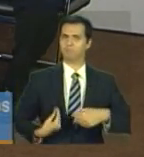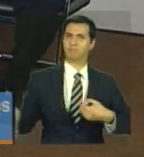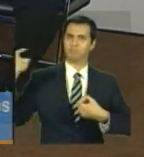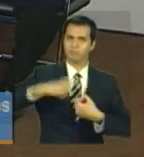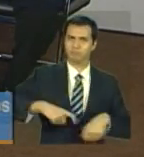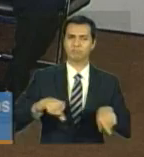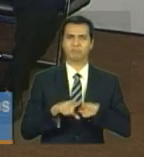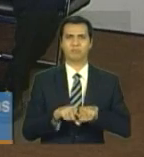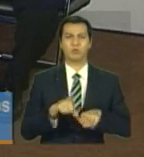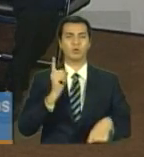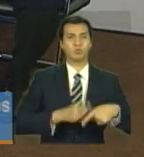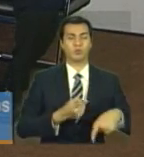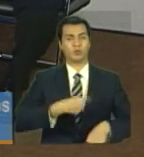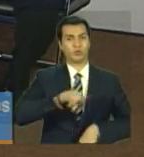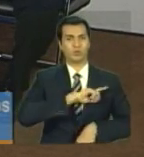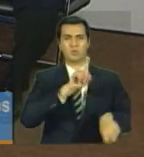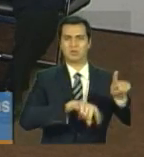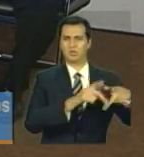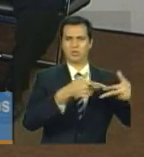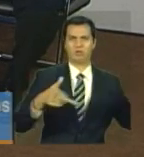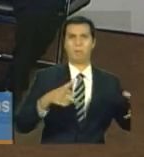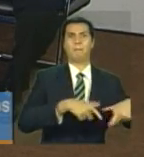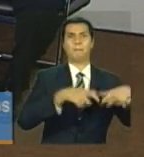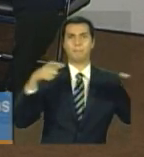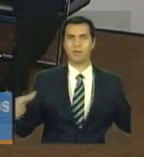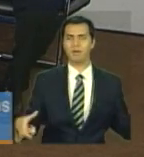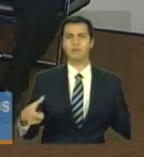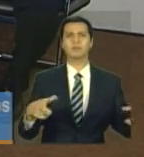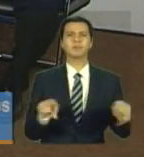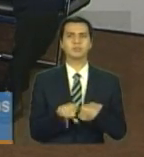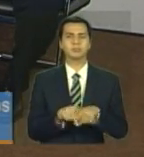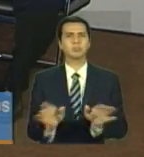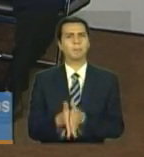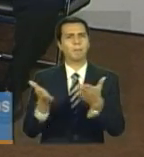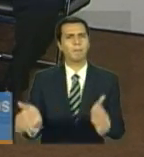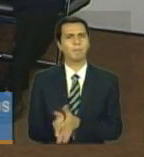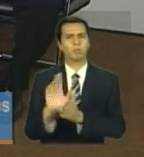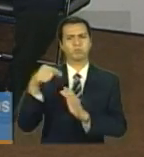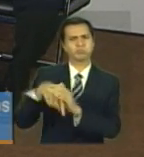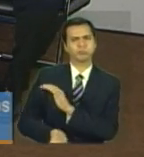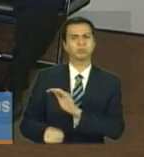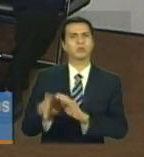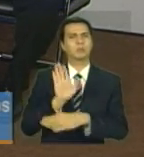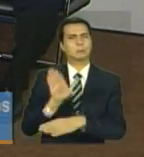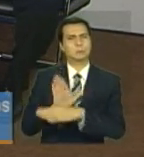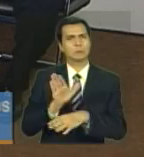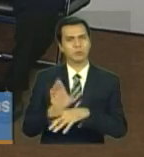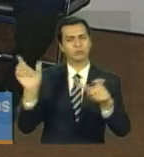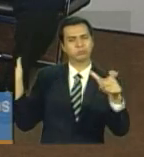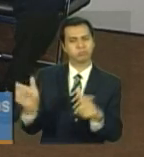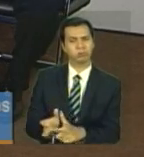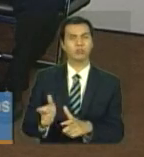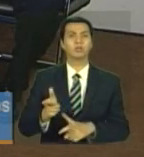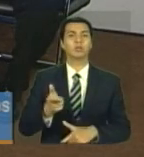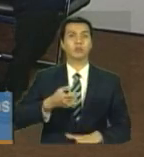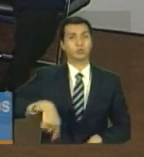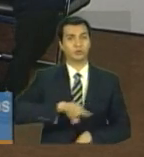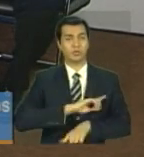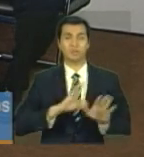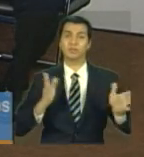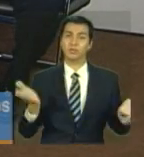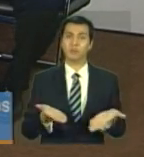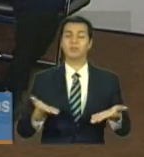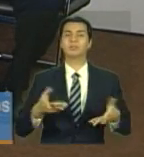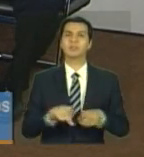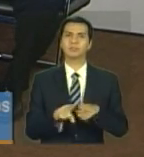caminho da expansão dos equipamentos, nesse caminho da erradicação da extrema pobreza colocado pelo Plano Brasil Sem Miséria, também nós estamos